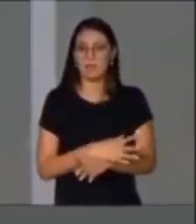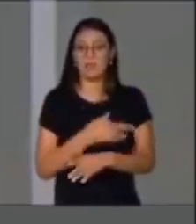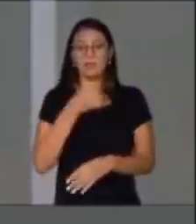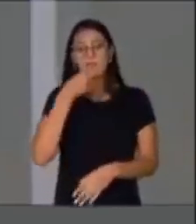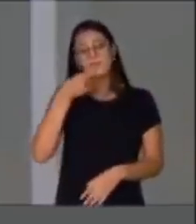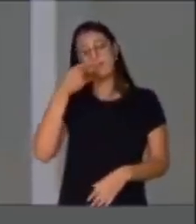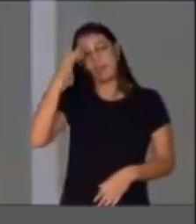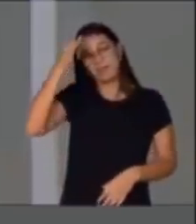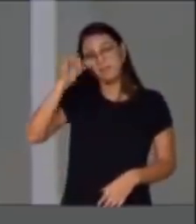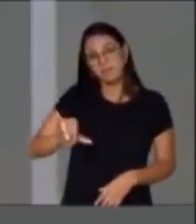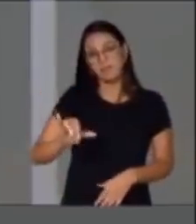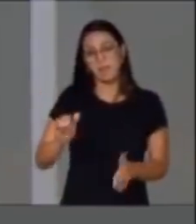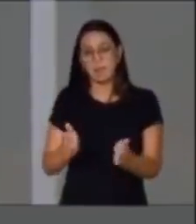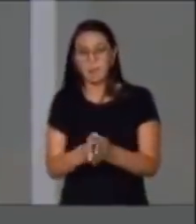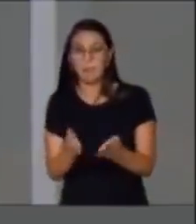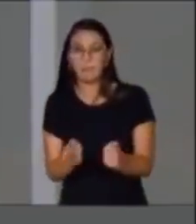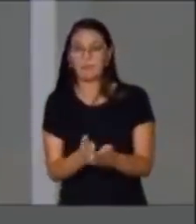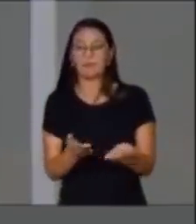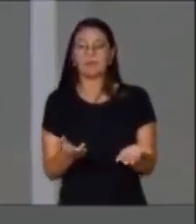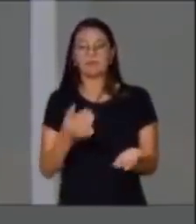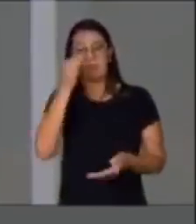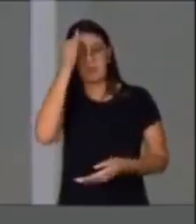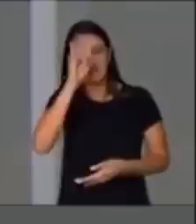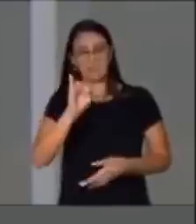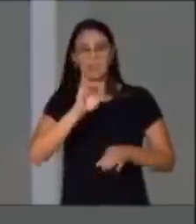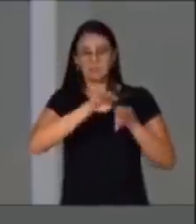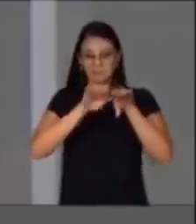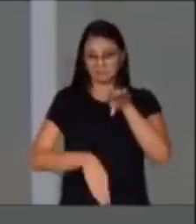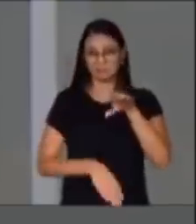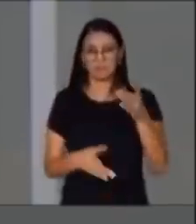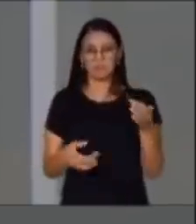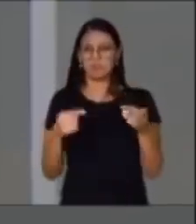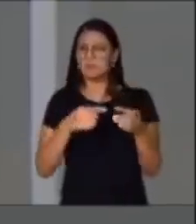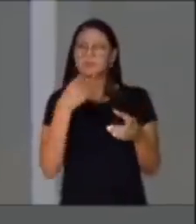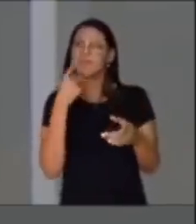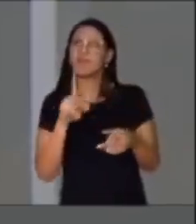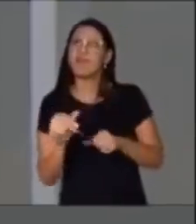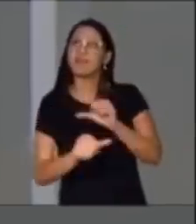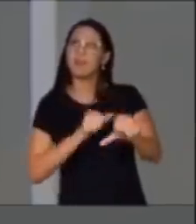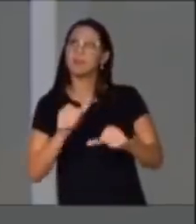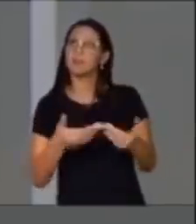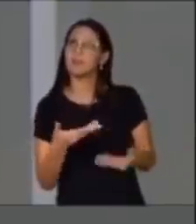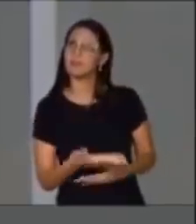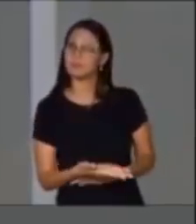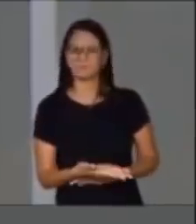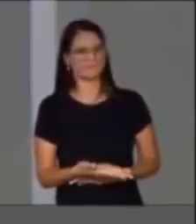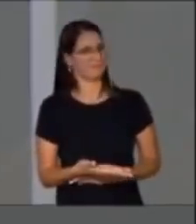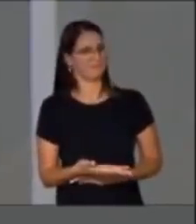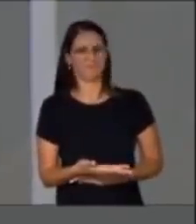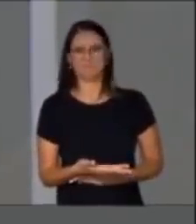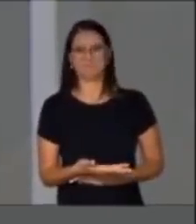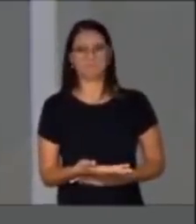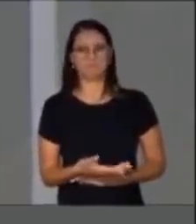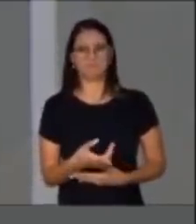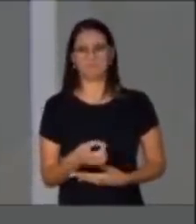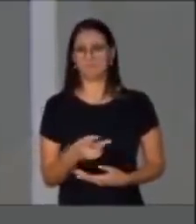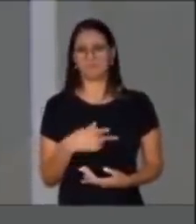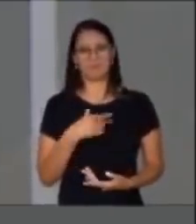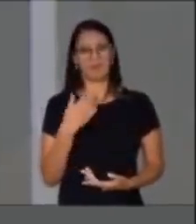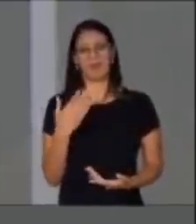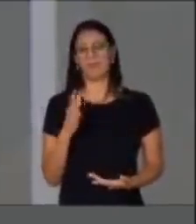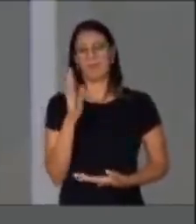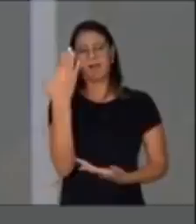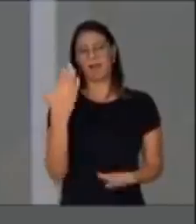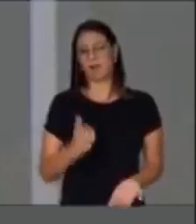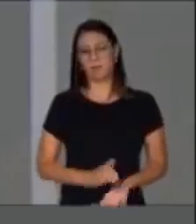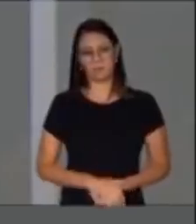combate à miséria, quem fala em combate à pobreza, quem fala em combate à desigualdade, mas não fala em reforma da Previdência, não passa de hipócrita,